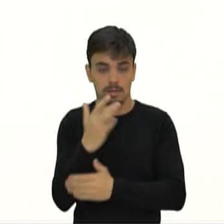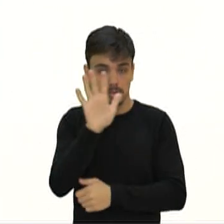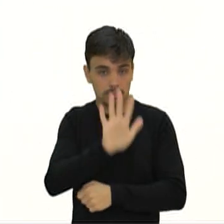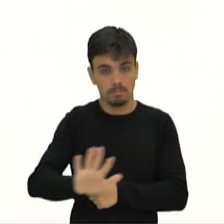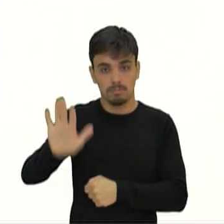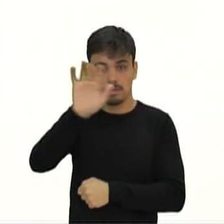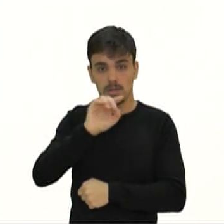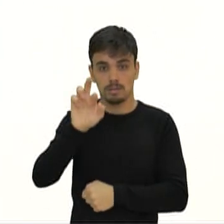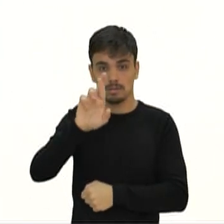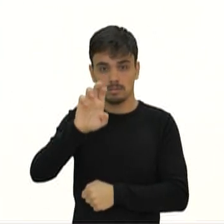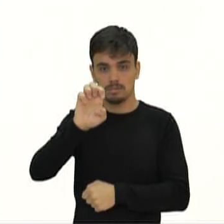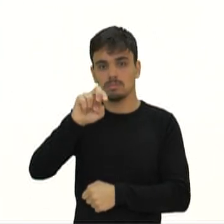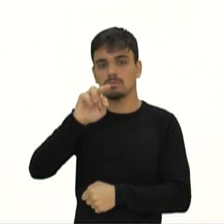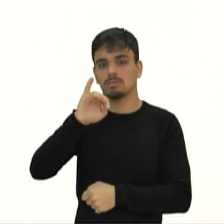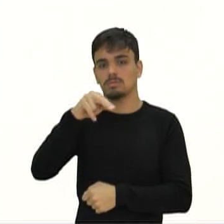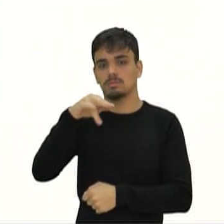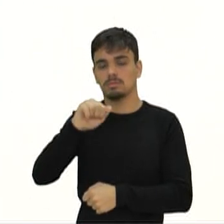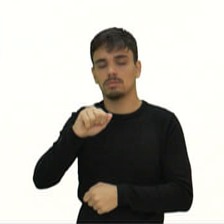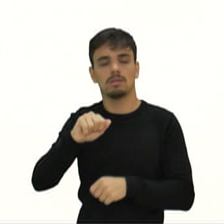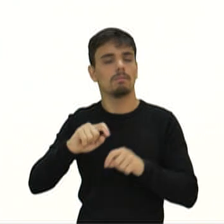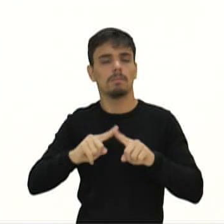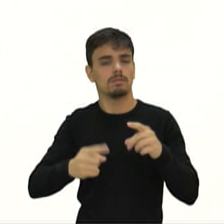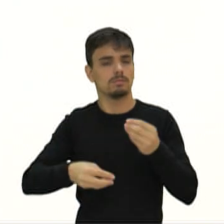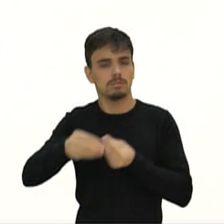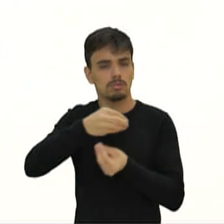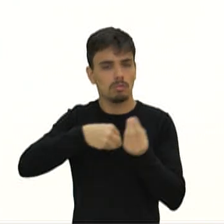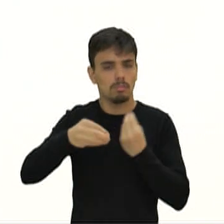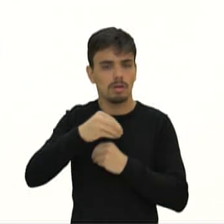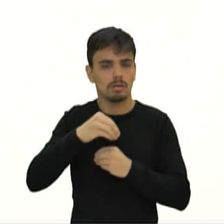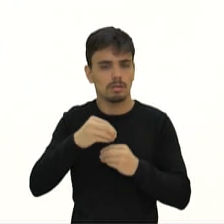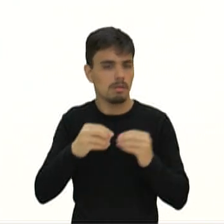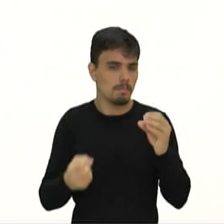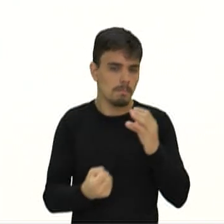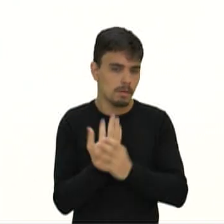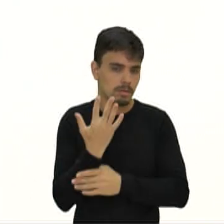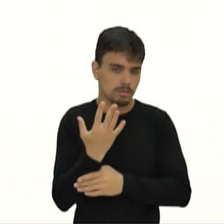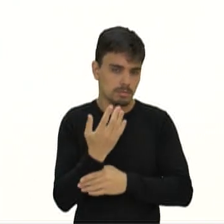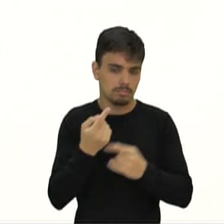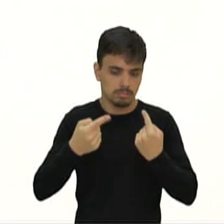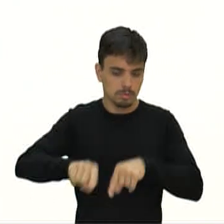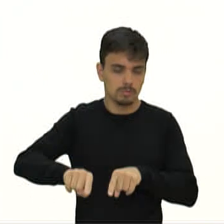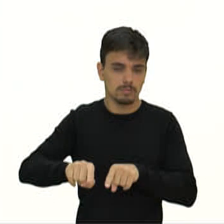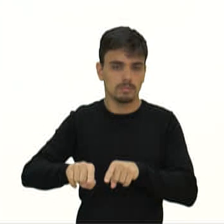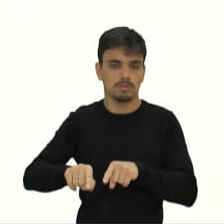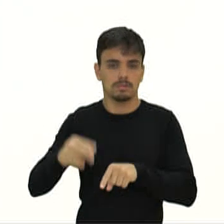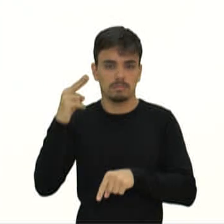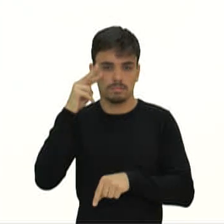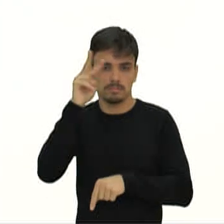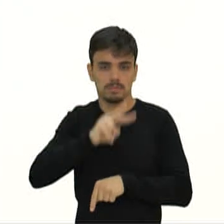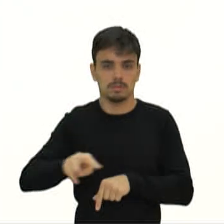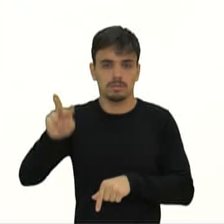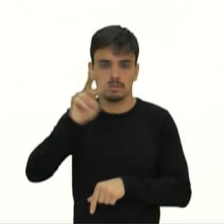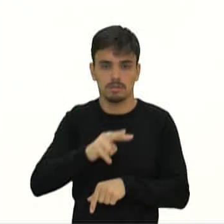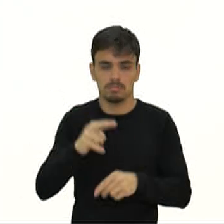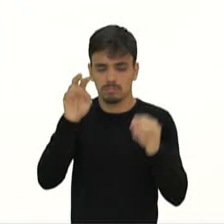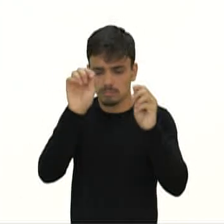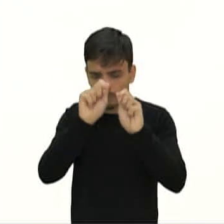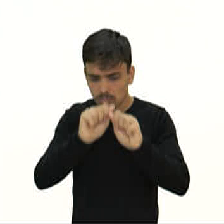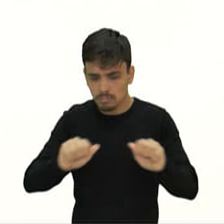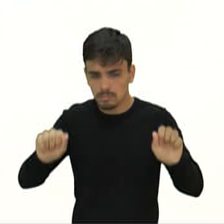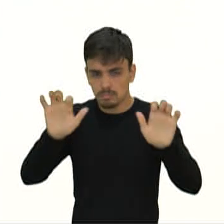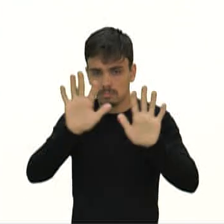retina. Portanto, qualquer alteração na sua constituição afeta a visão nítida. E o que acontece?